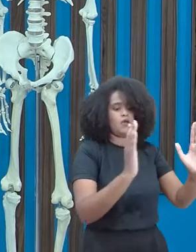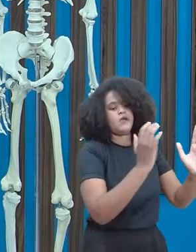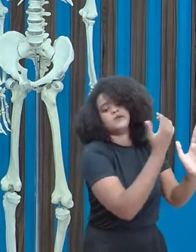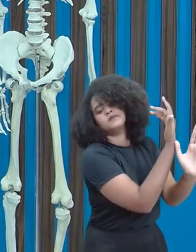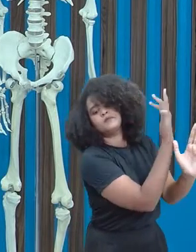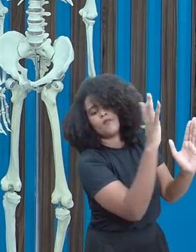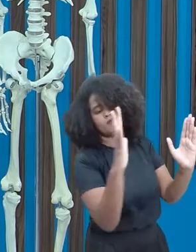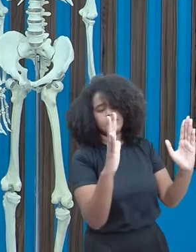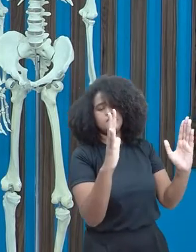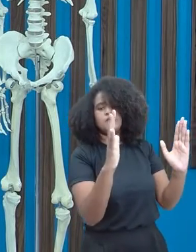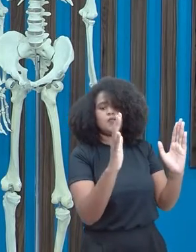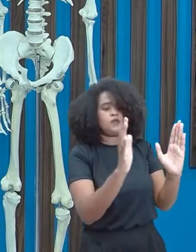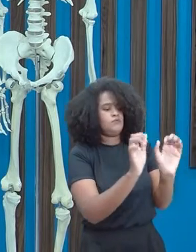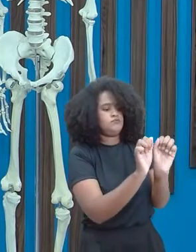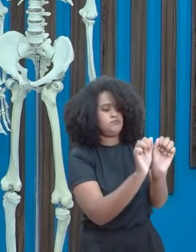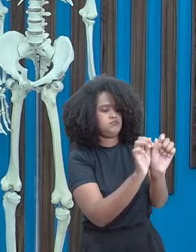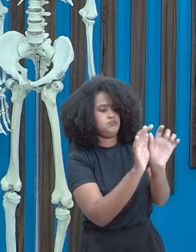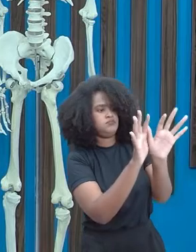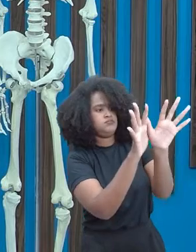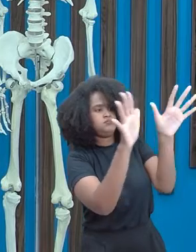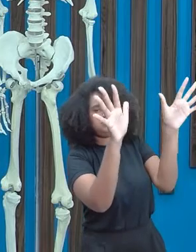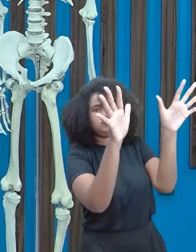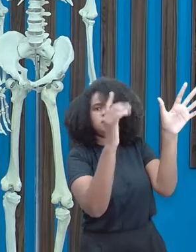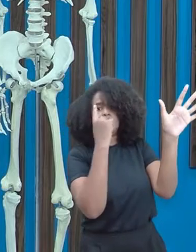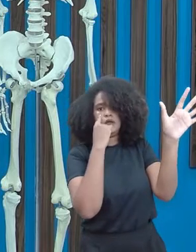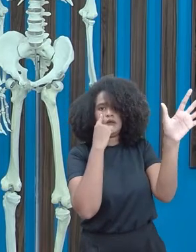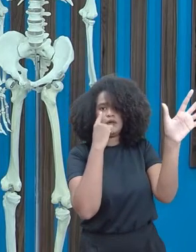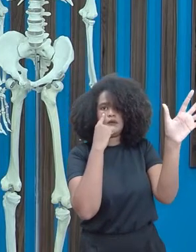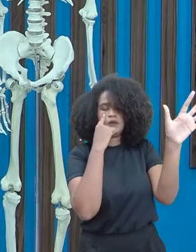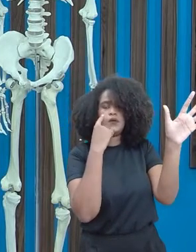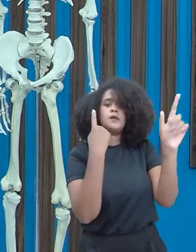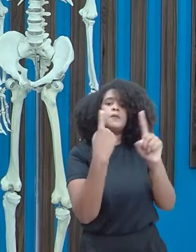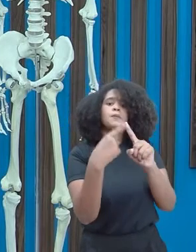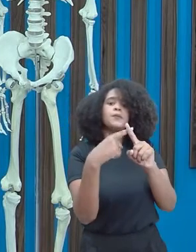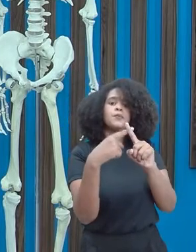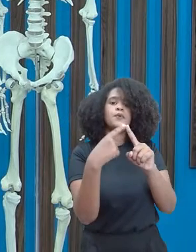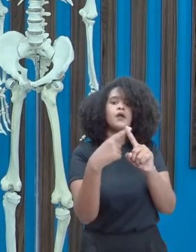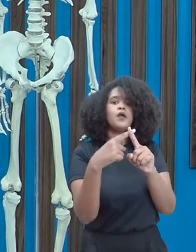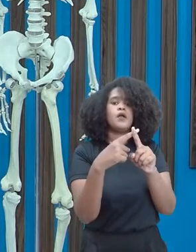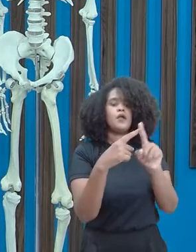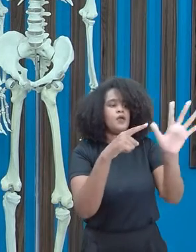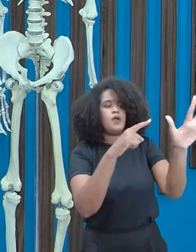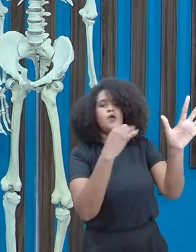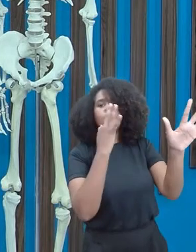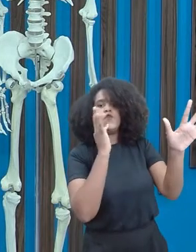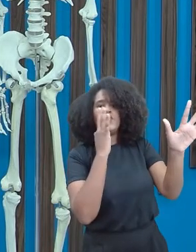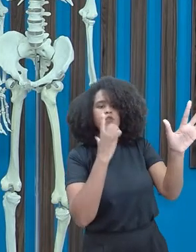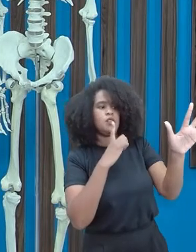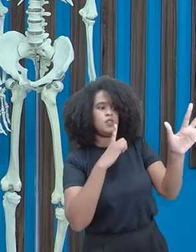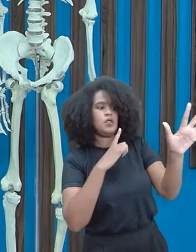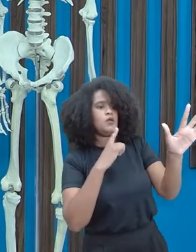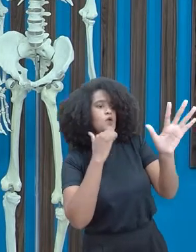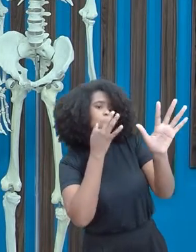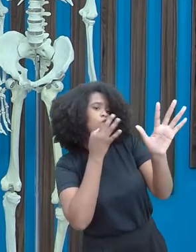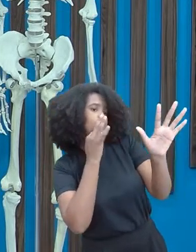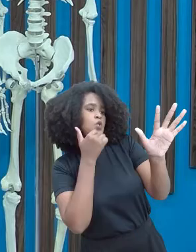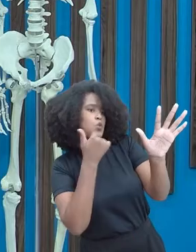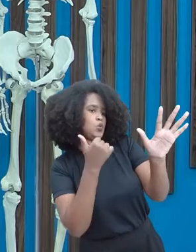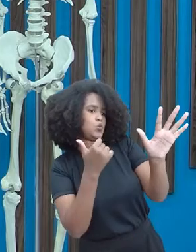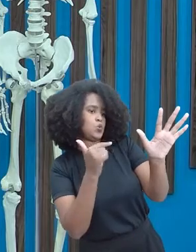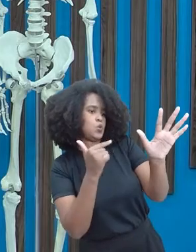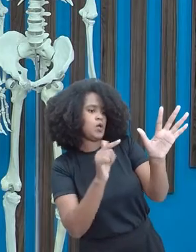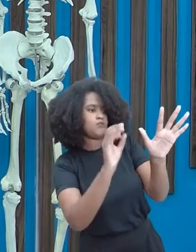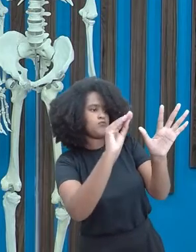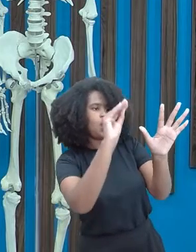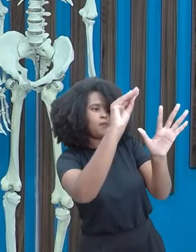vai formar 2 galhos. Por quê? Porque um vou colocar os que têm frutos, no outro que não tem frutos. Que